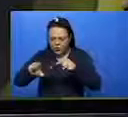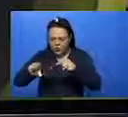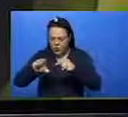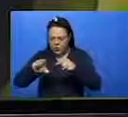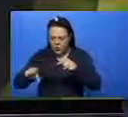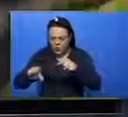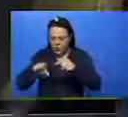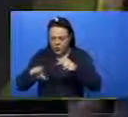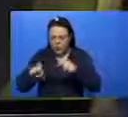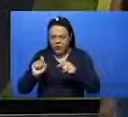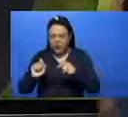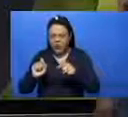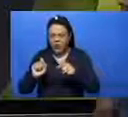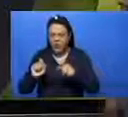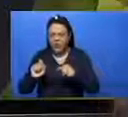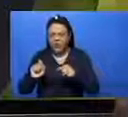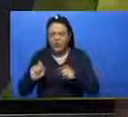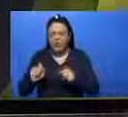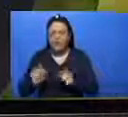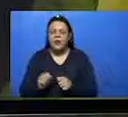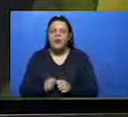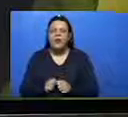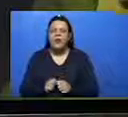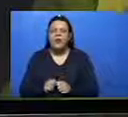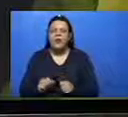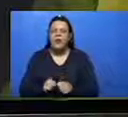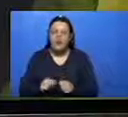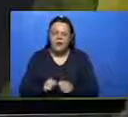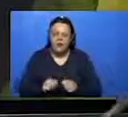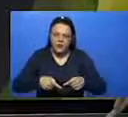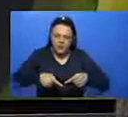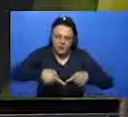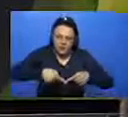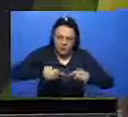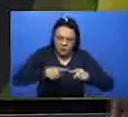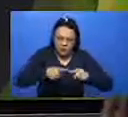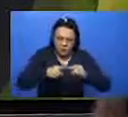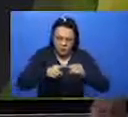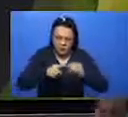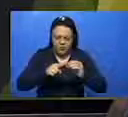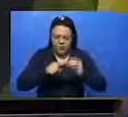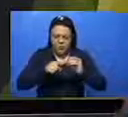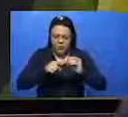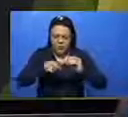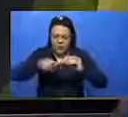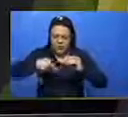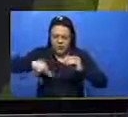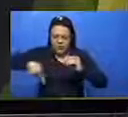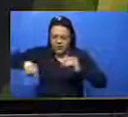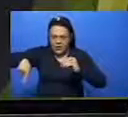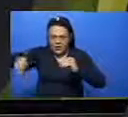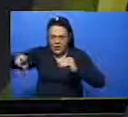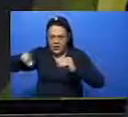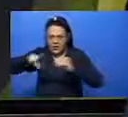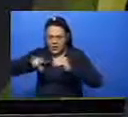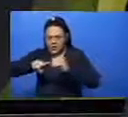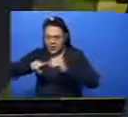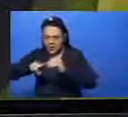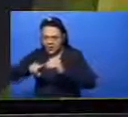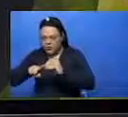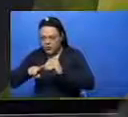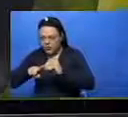é construído em uma circunferência, em um círculo. Sabe a diferença entre círculo e